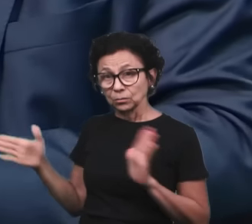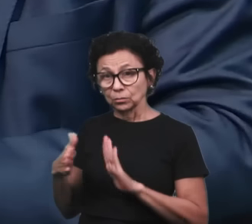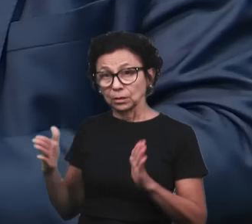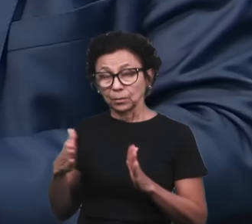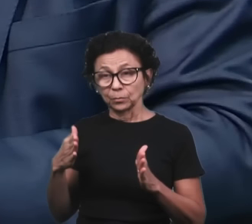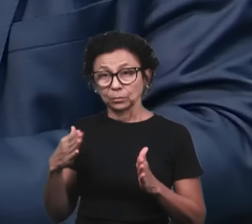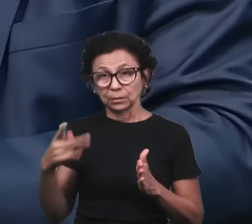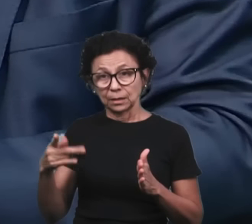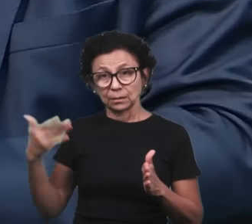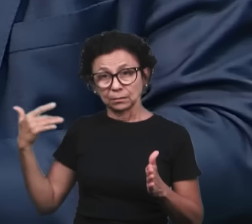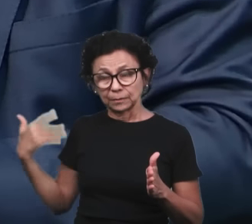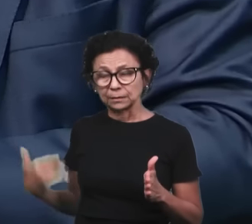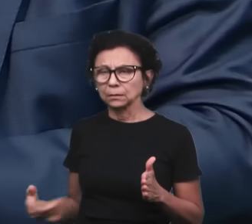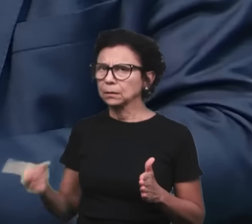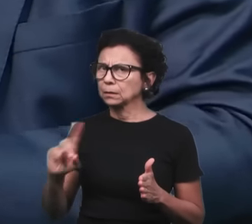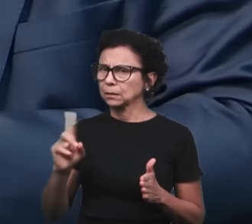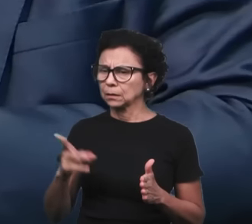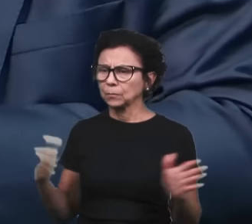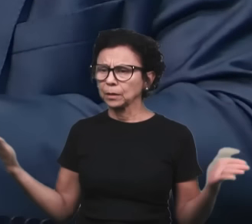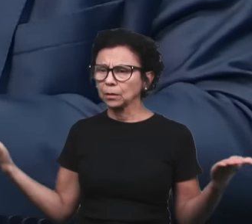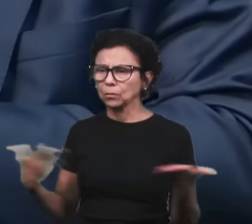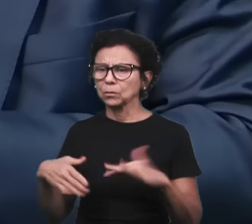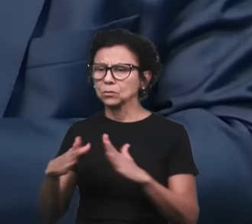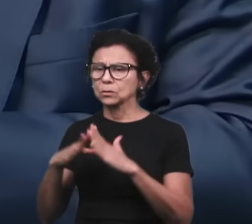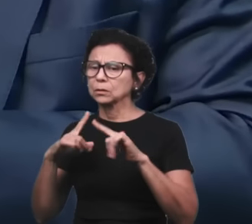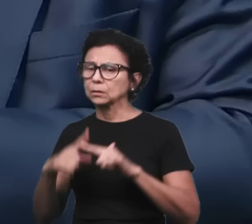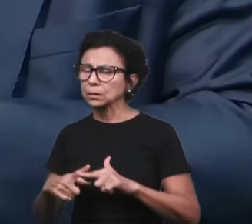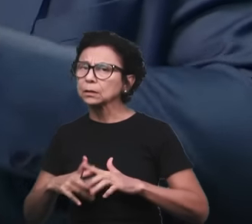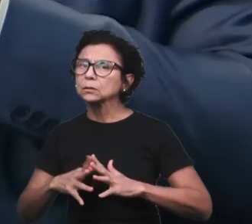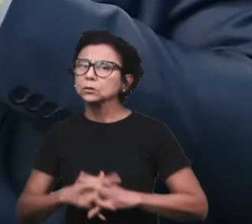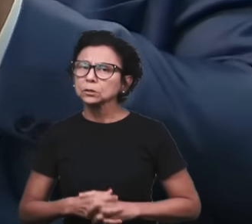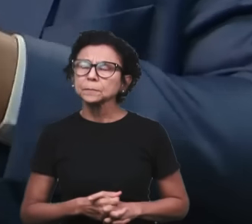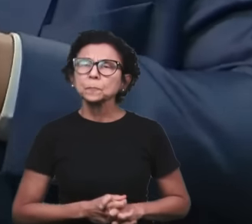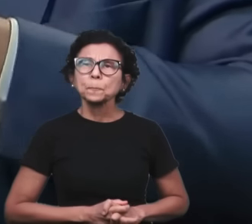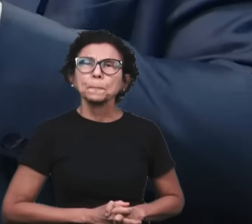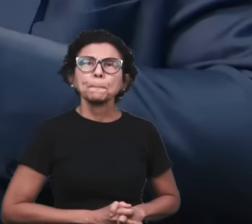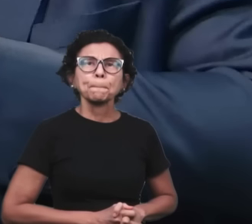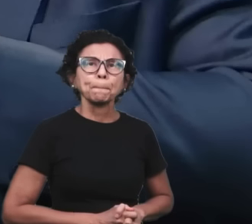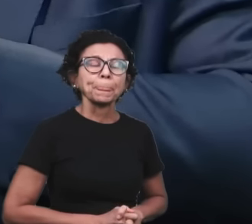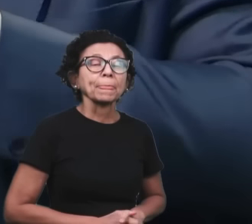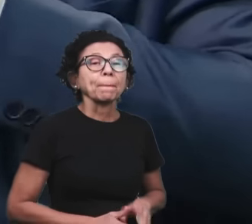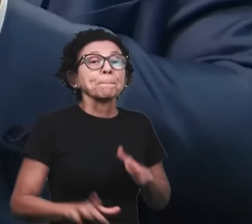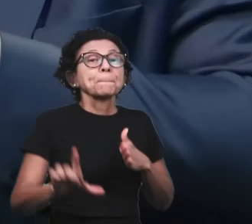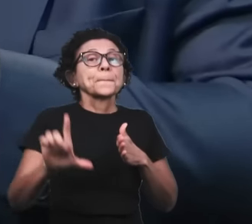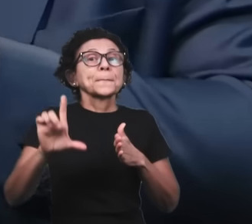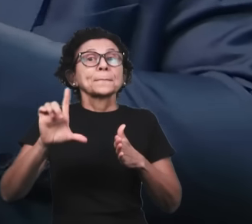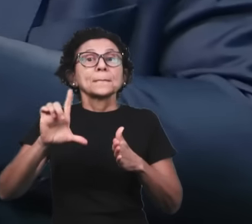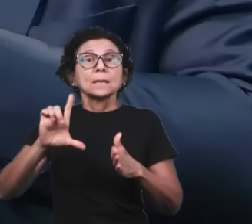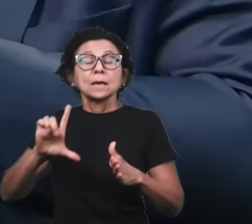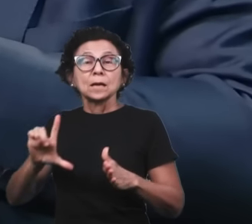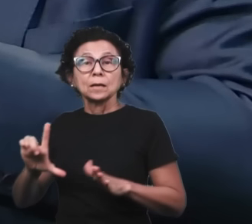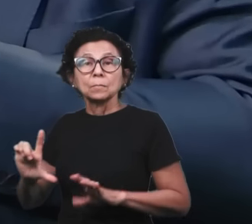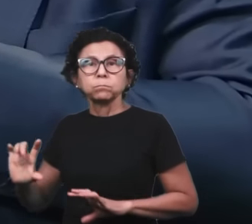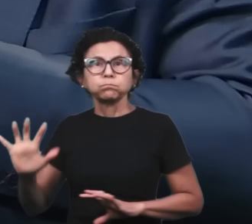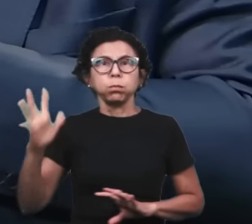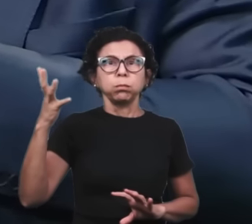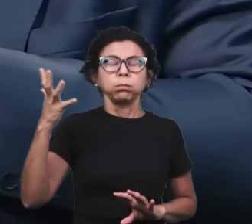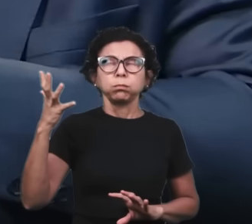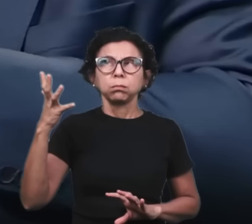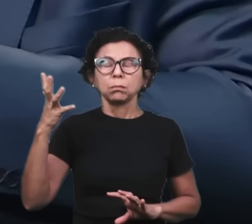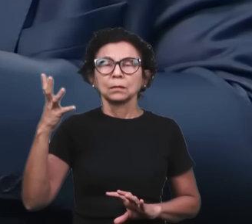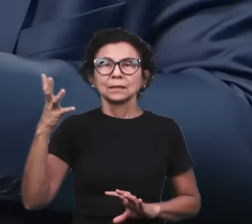outros. E há muitas expressões, antes que venha o grande e terrível dia do